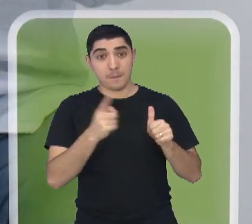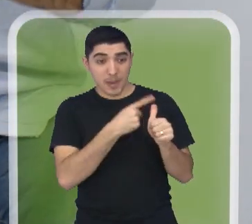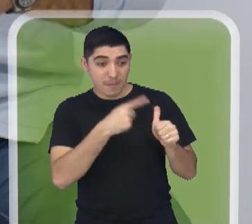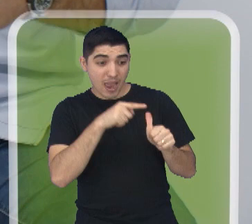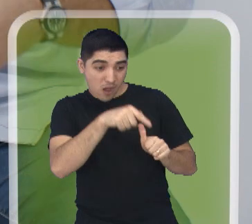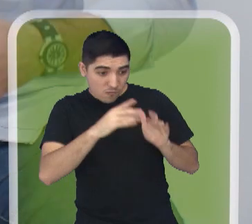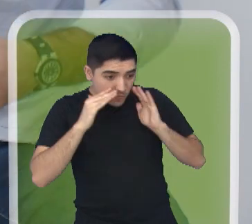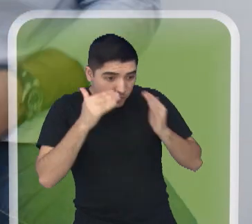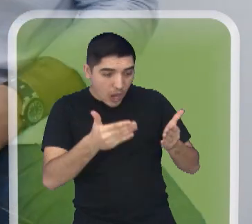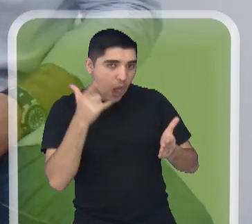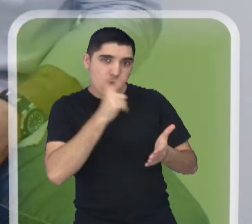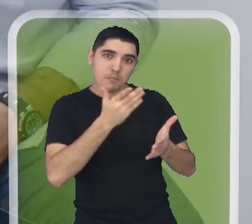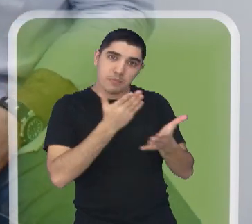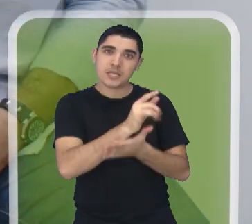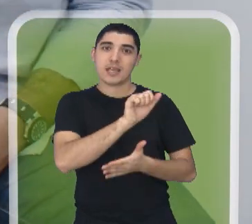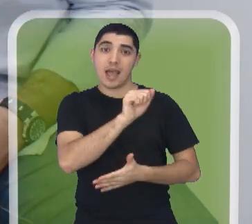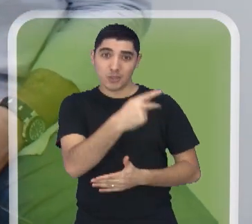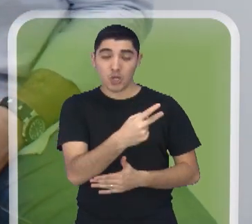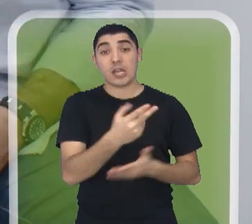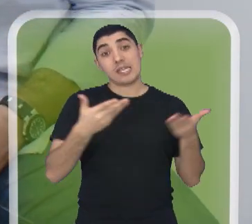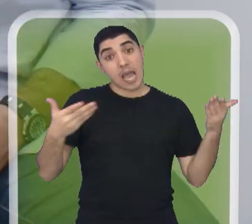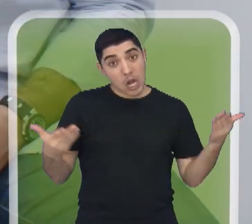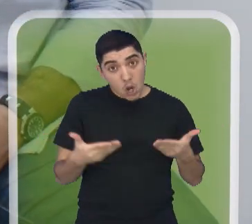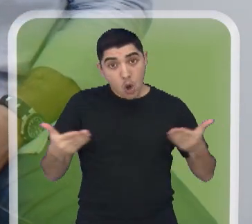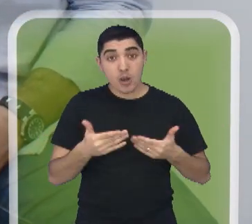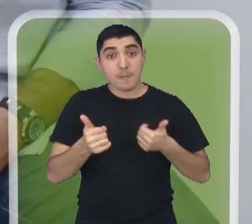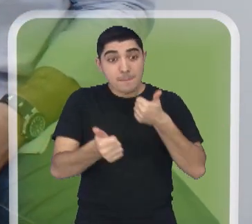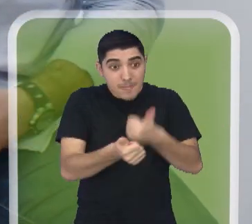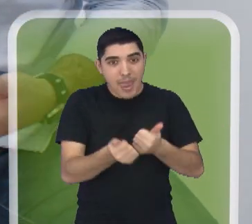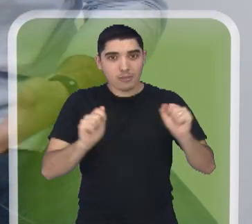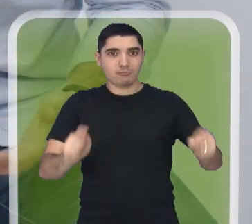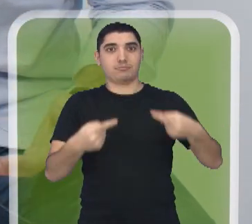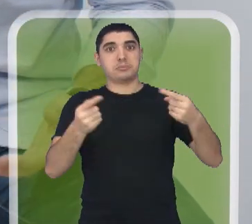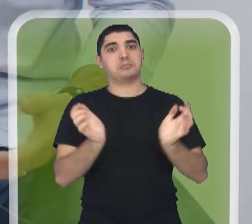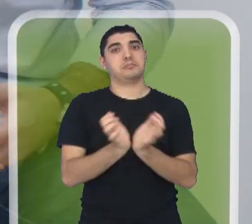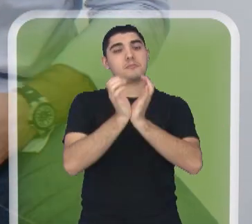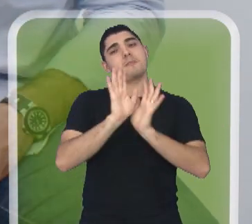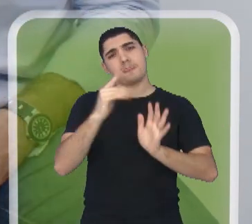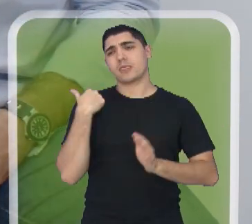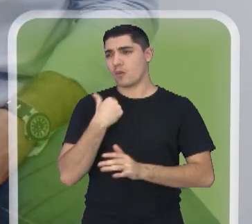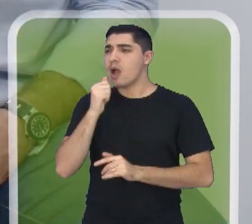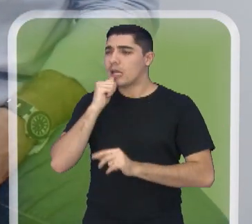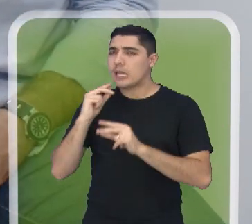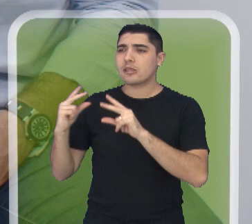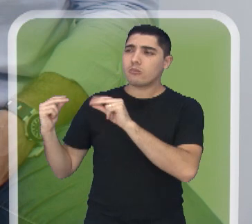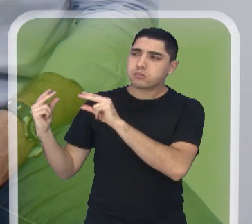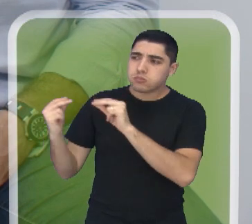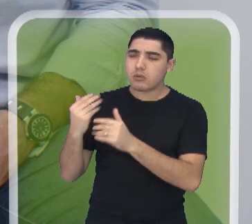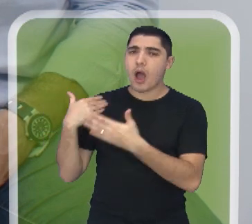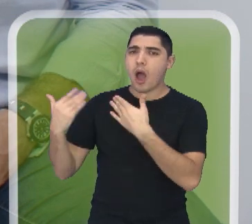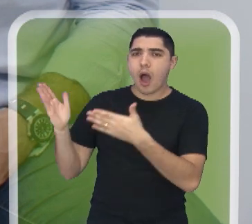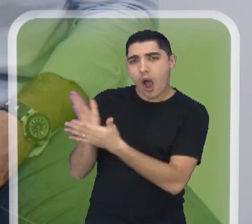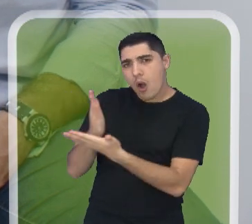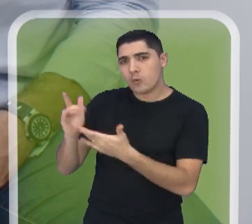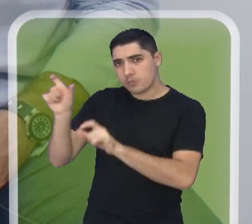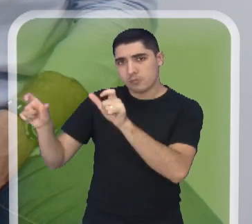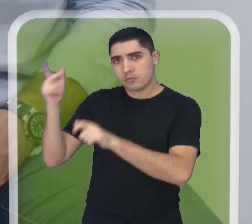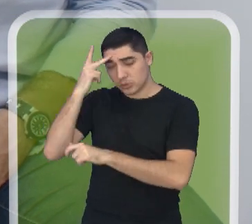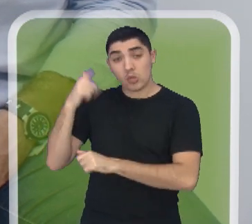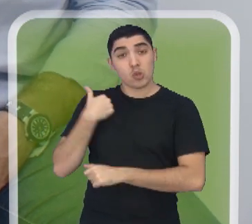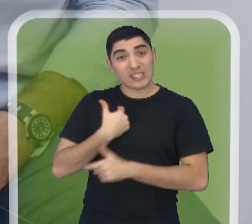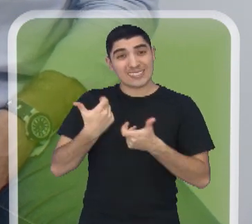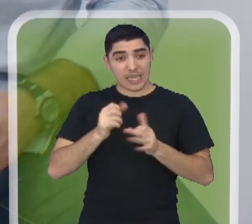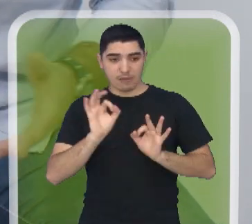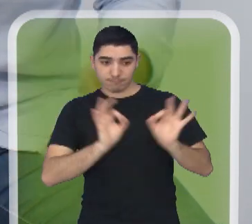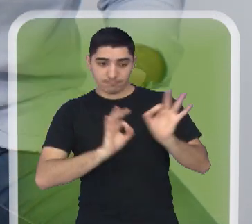acesso como agora no título. Né? Nós temos algumas conversas, estamos acompanhando o mercado, queremos fazer um time forte, também